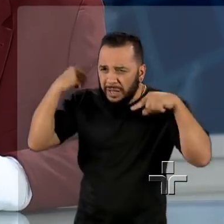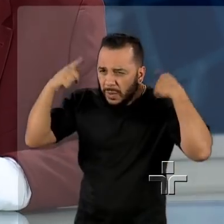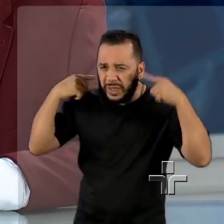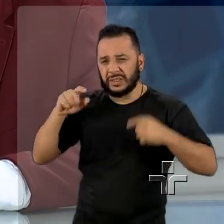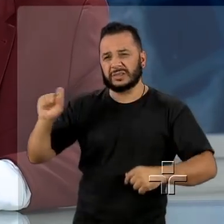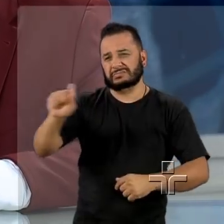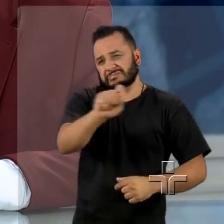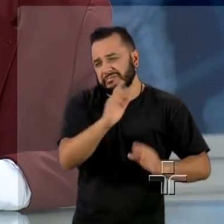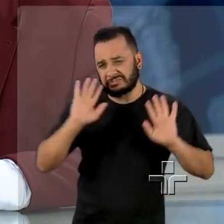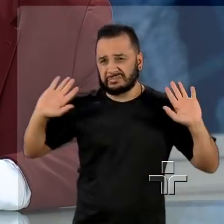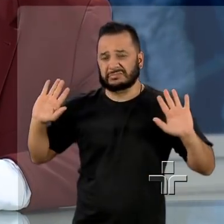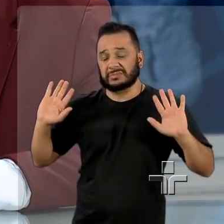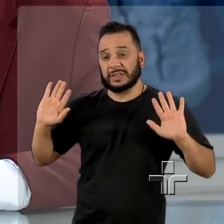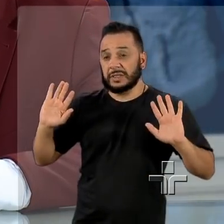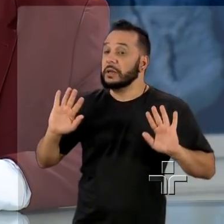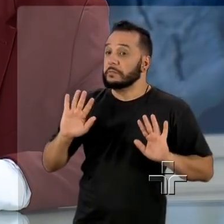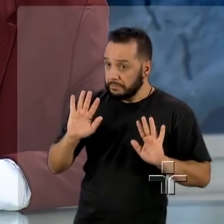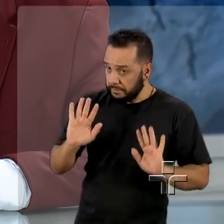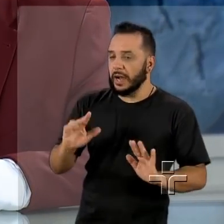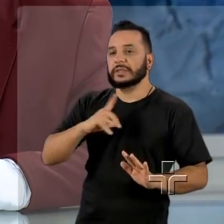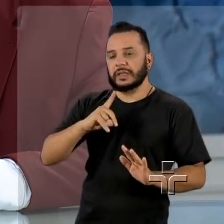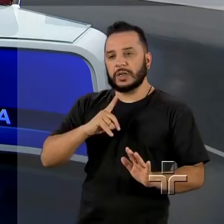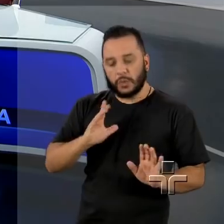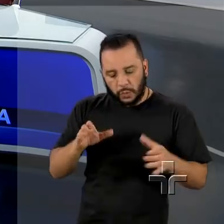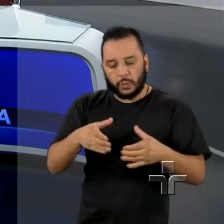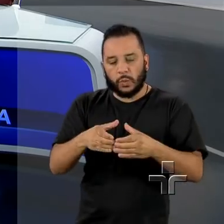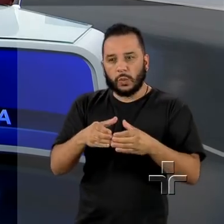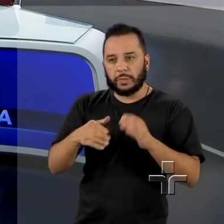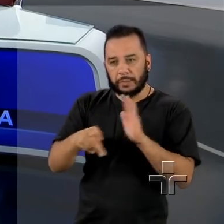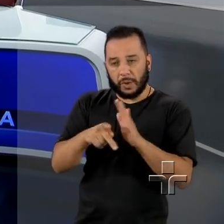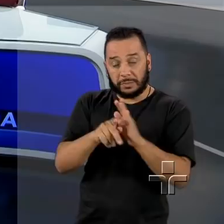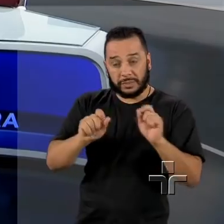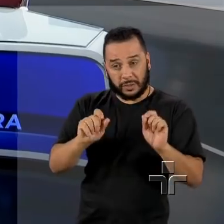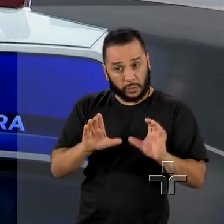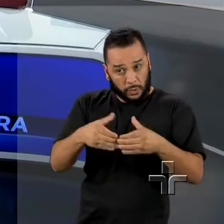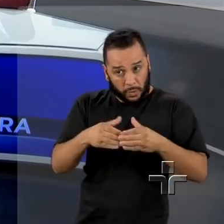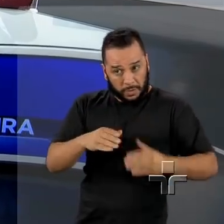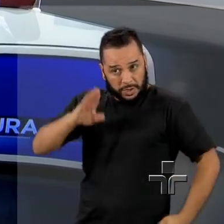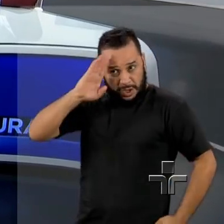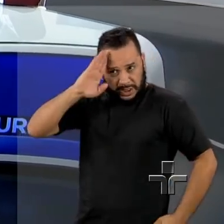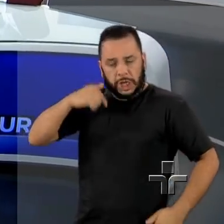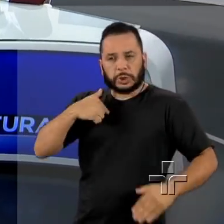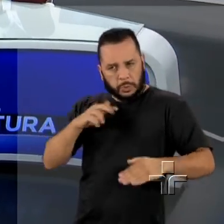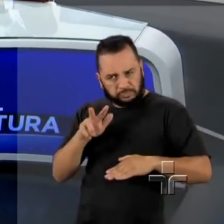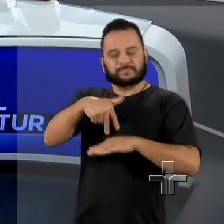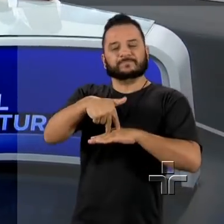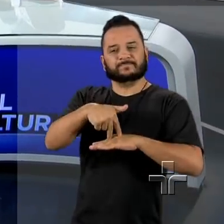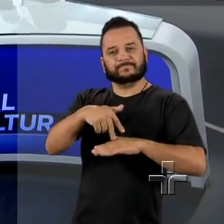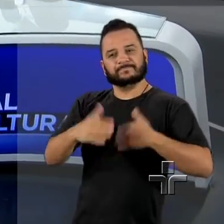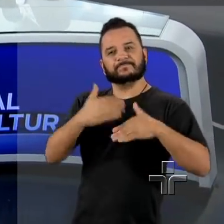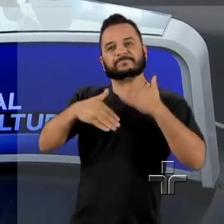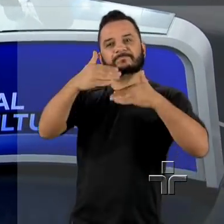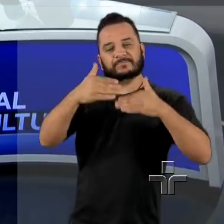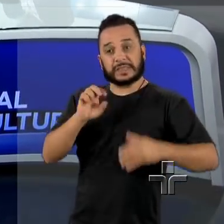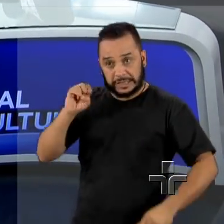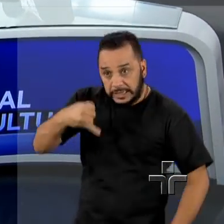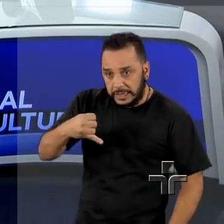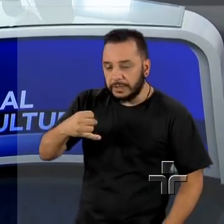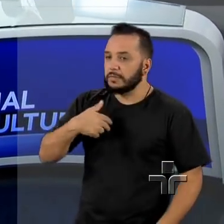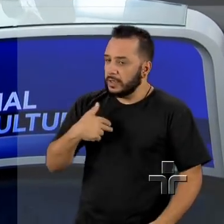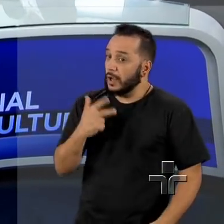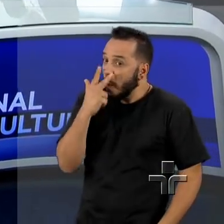um protagonismo crescente dos militares? Acho que existe um protagonismo crescente, o que aqui no Brasil dá medo para